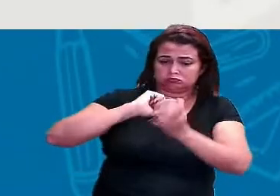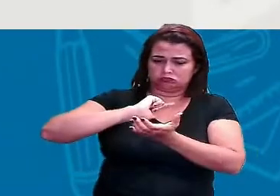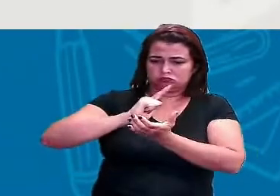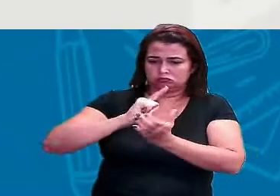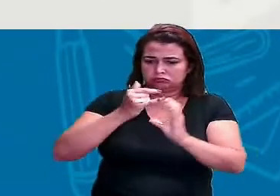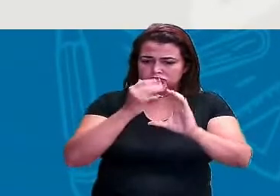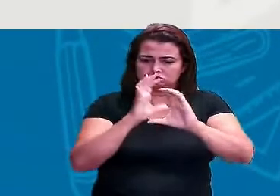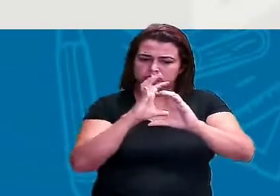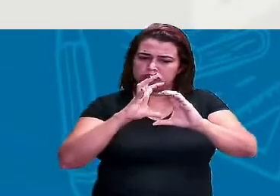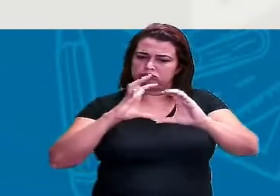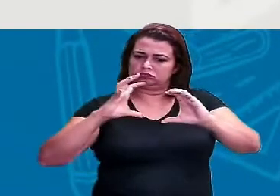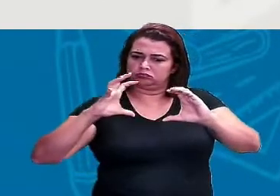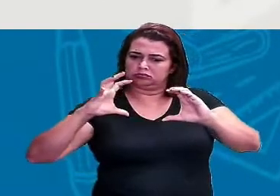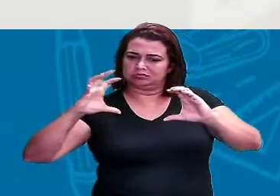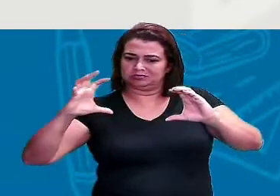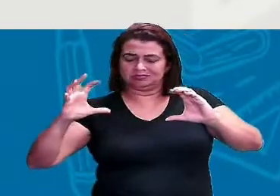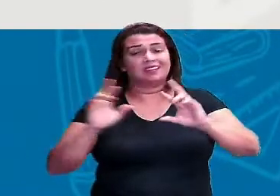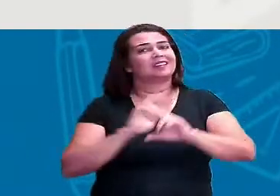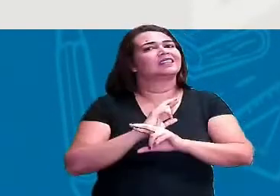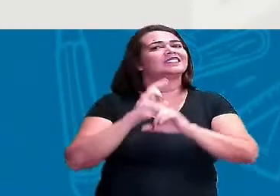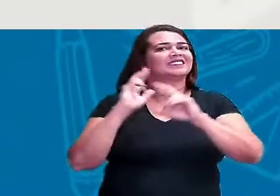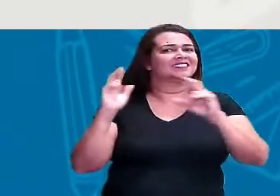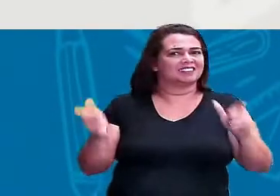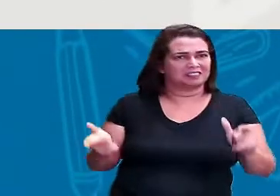que crie esse campo magnético. Então, são